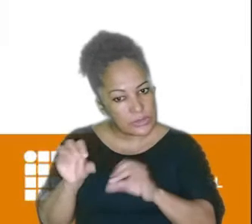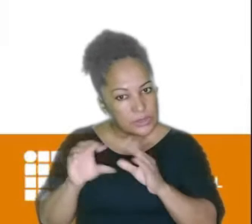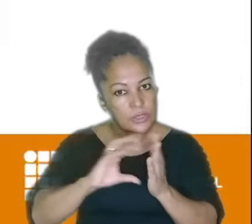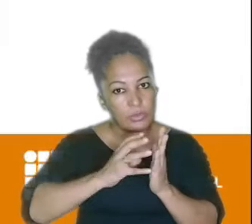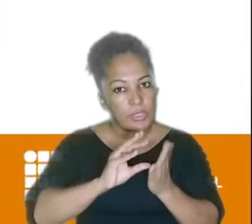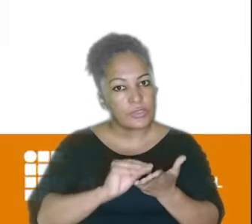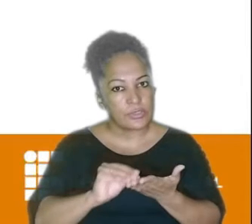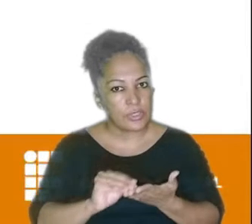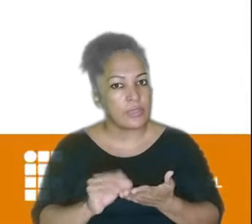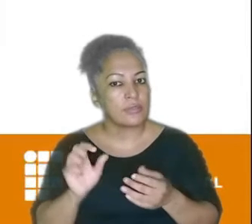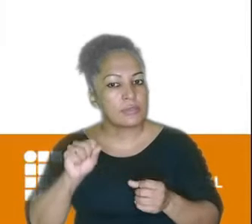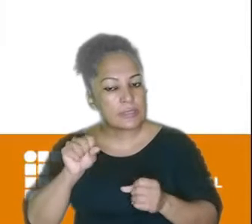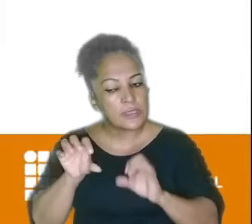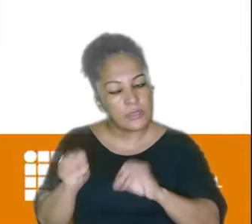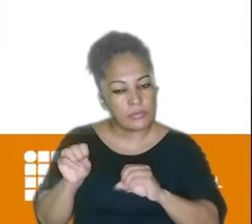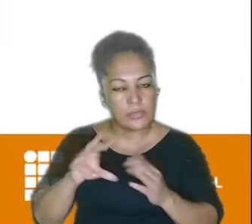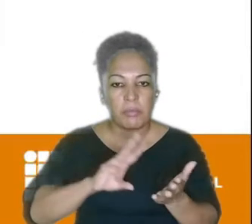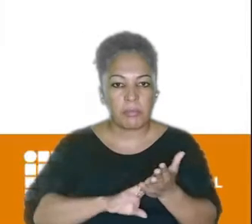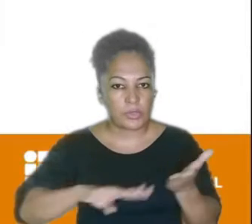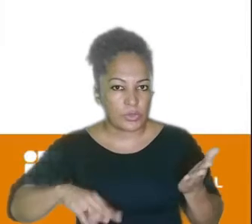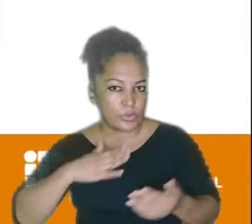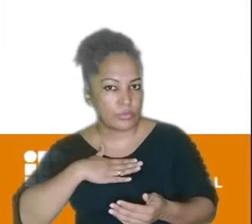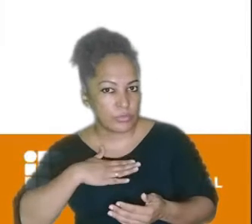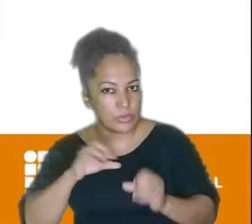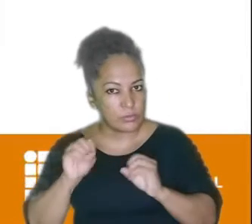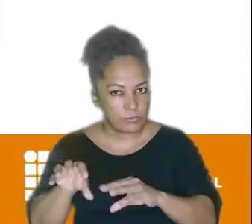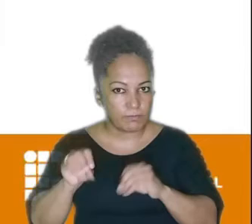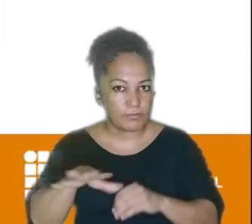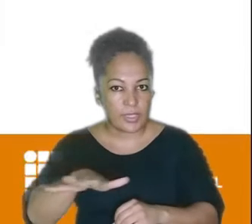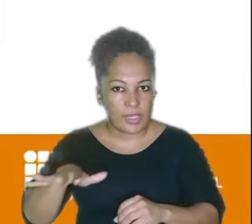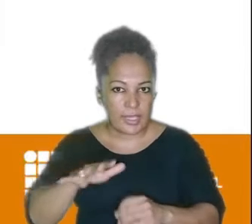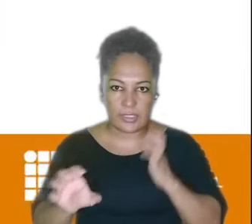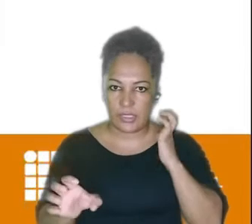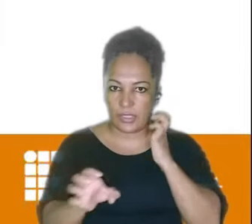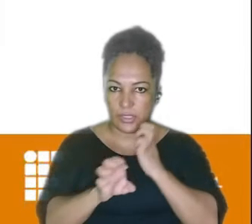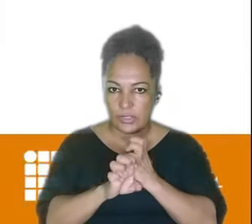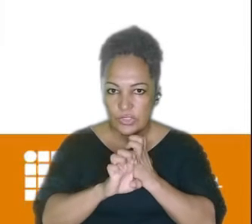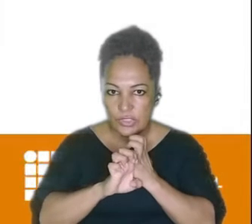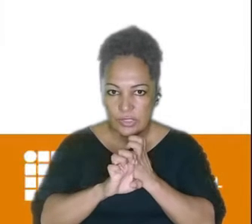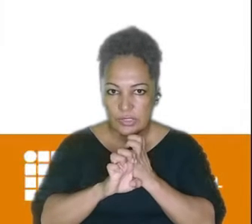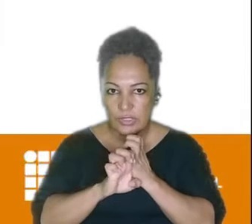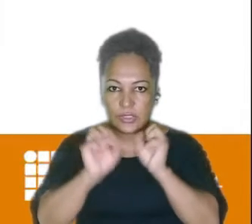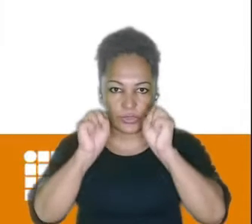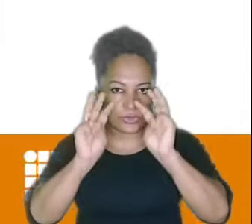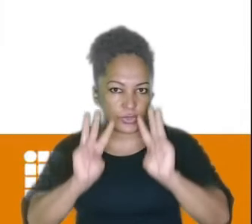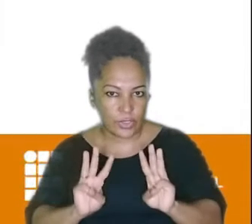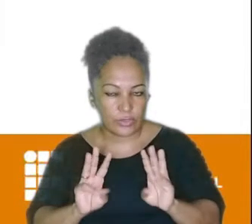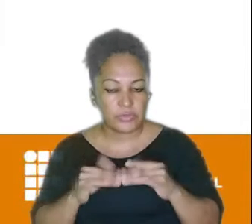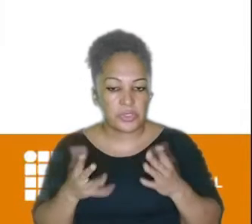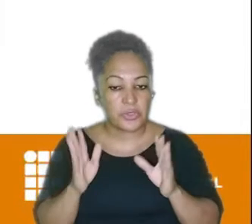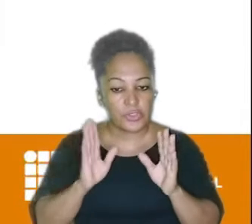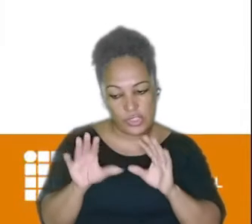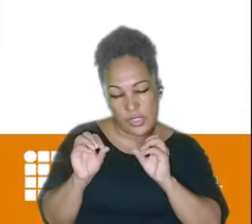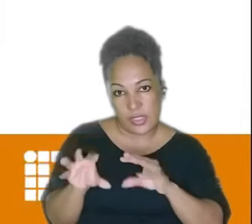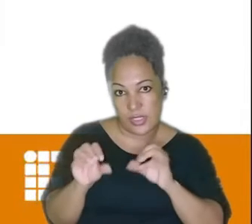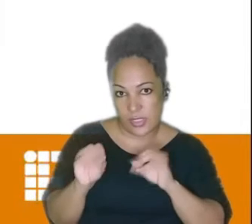de dados assim. Como eu sou, né, a minha principal área de atuação hoje é engenharia de software,